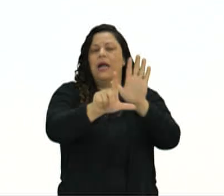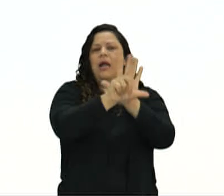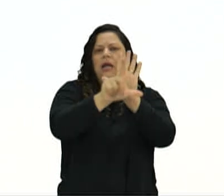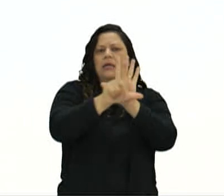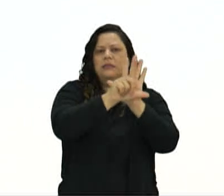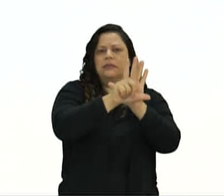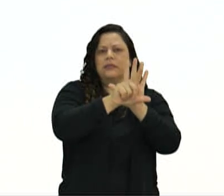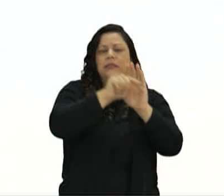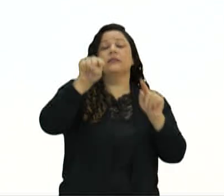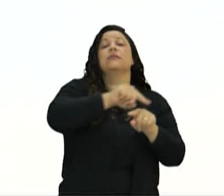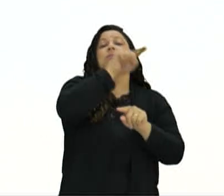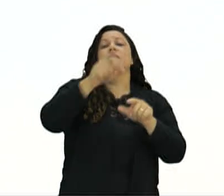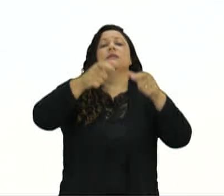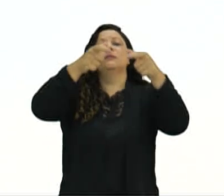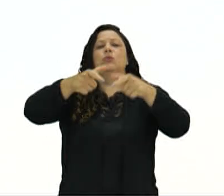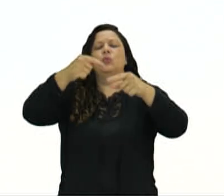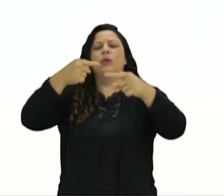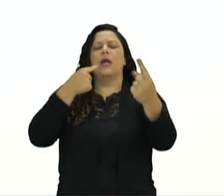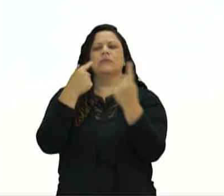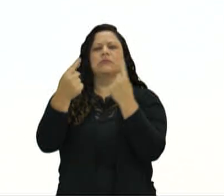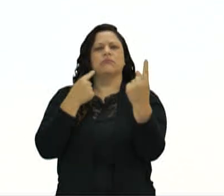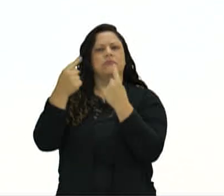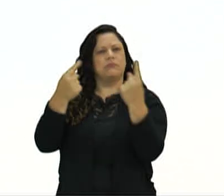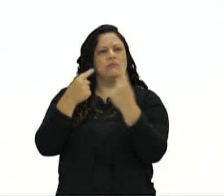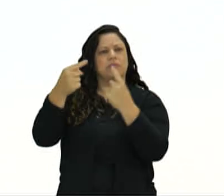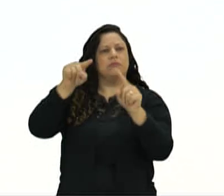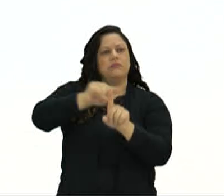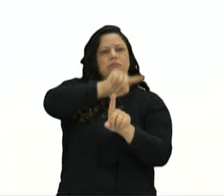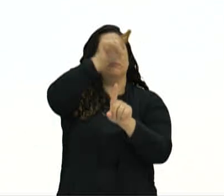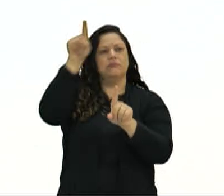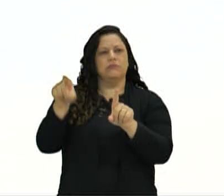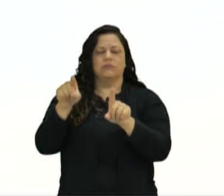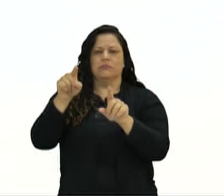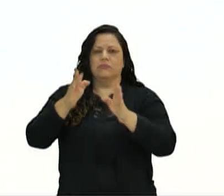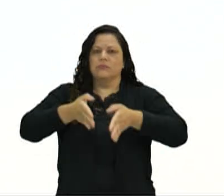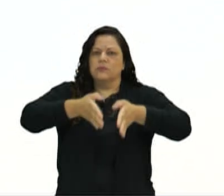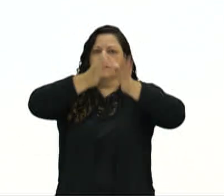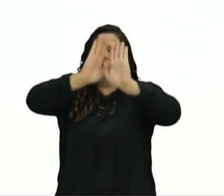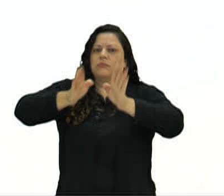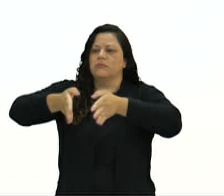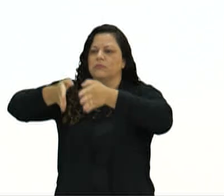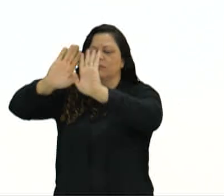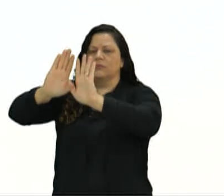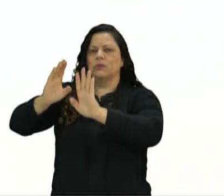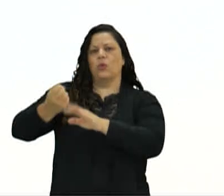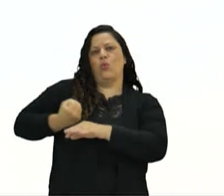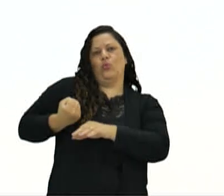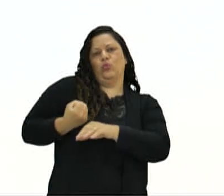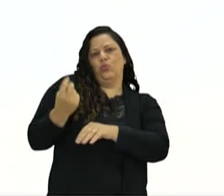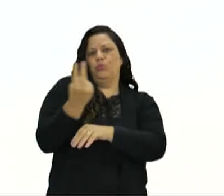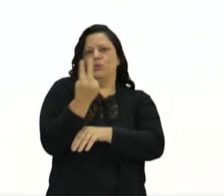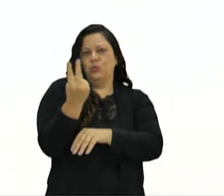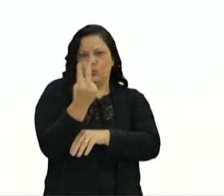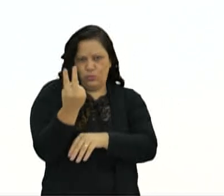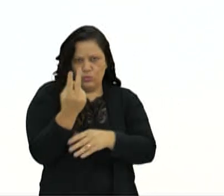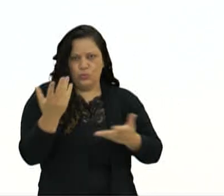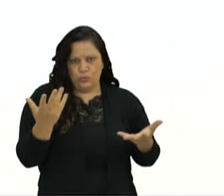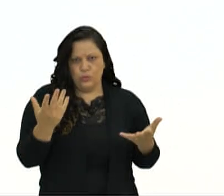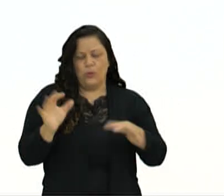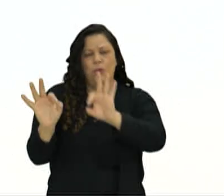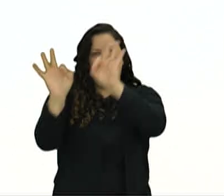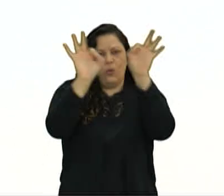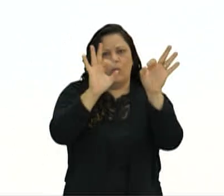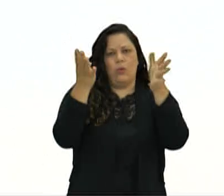são discutidas onde? Ali, nessa edificação central, né? O